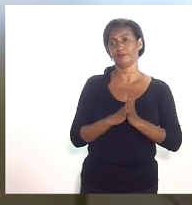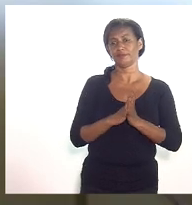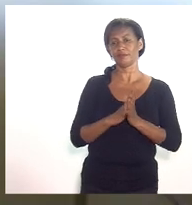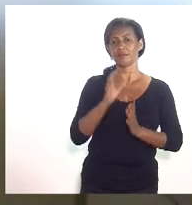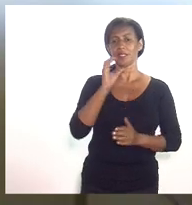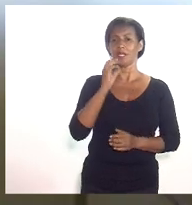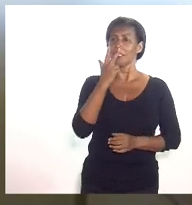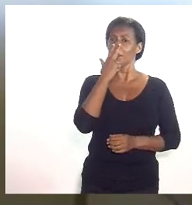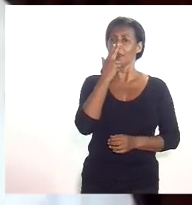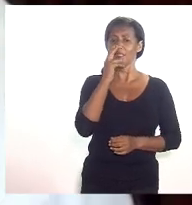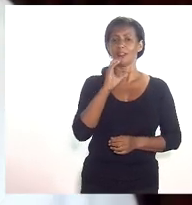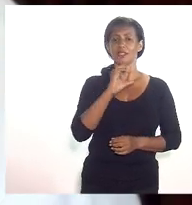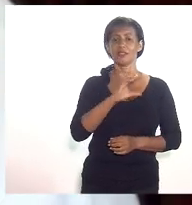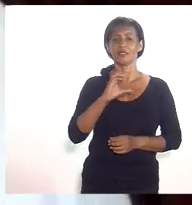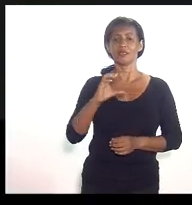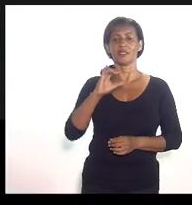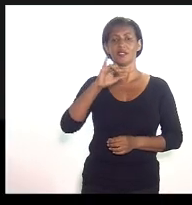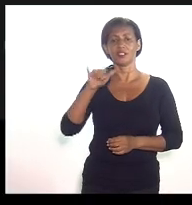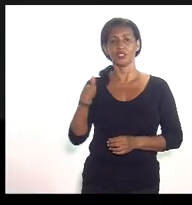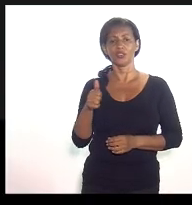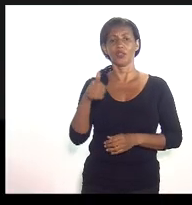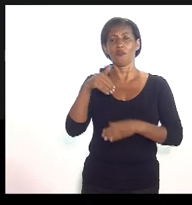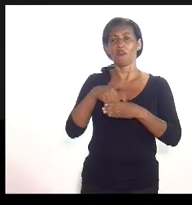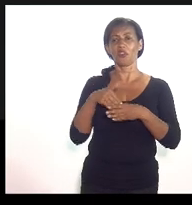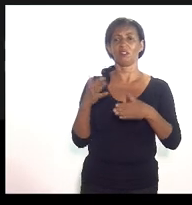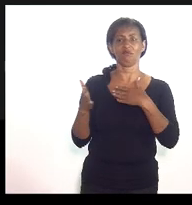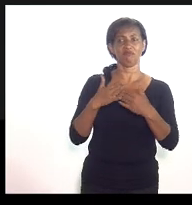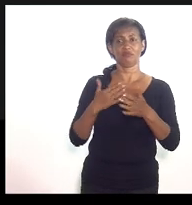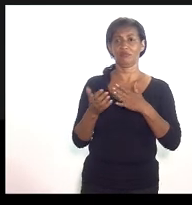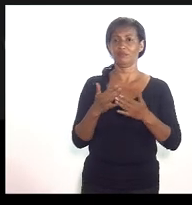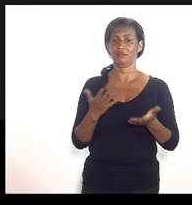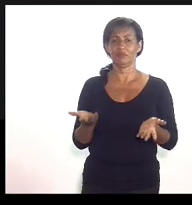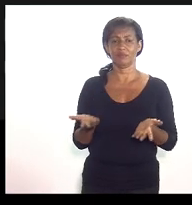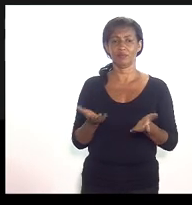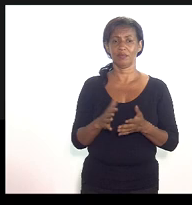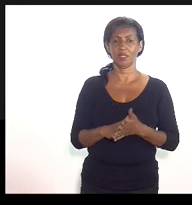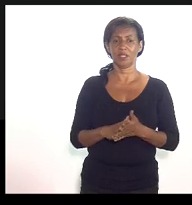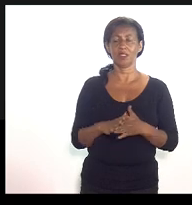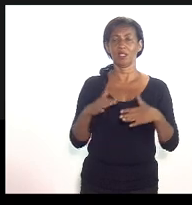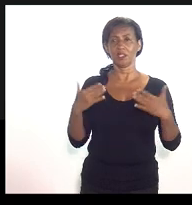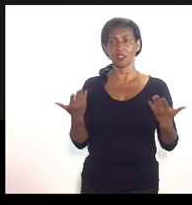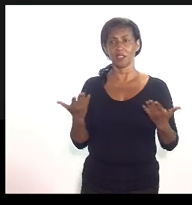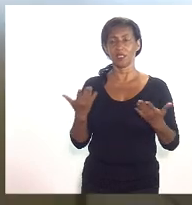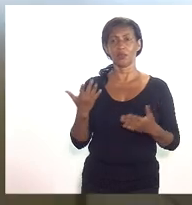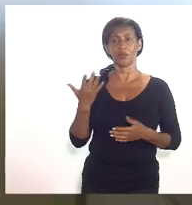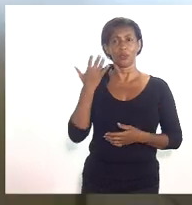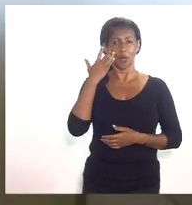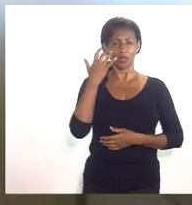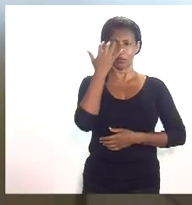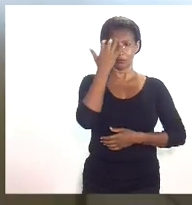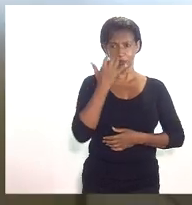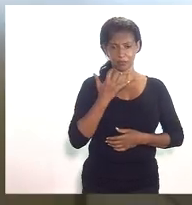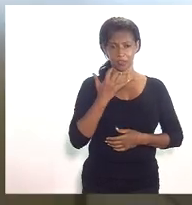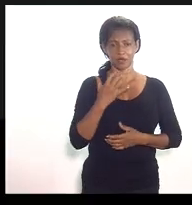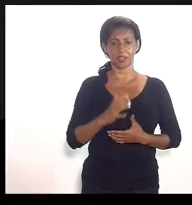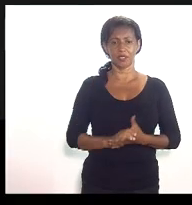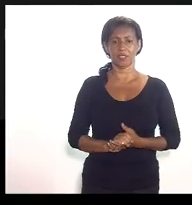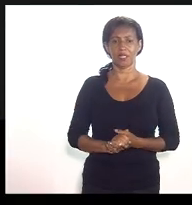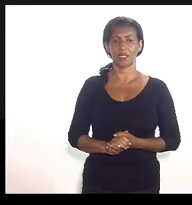CCJ acaba votando de qualquer forma. Então, eu acho que, para celeridade, vamos manter.